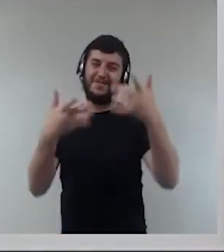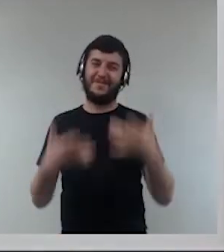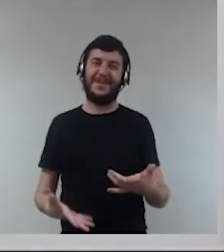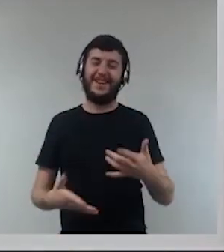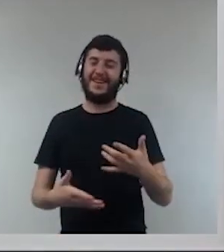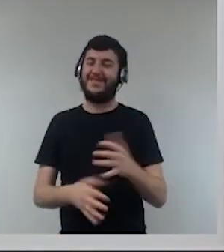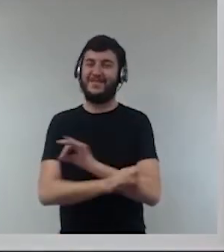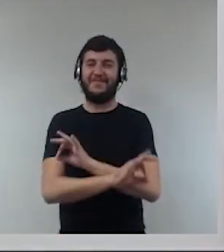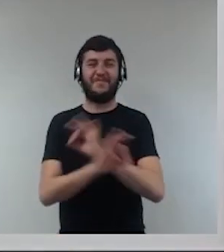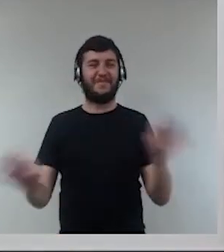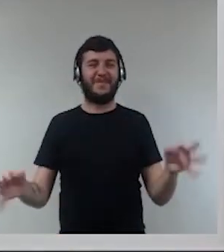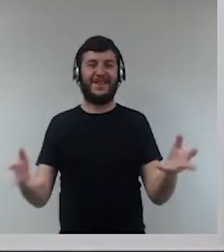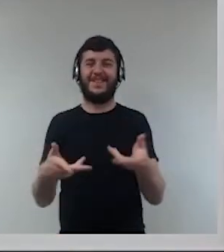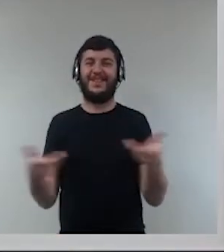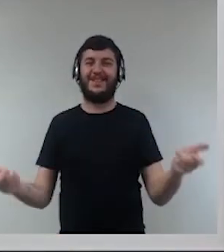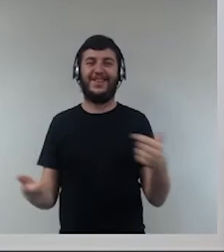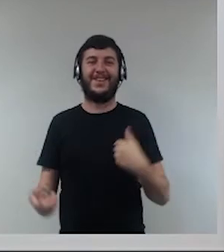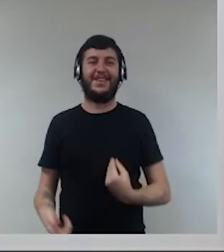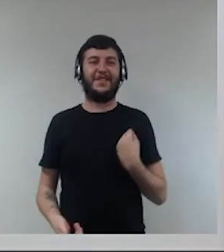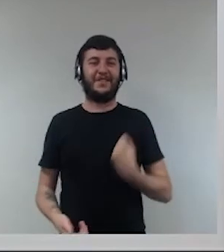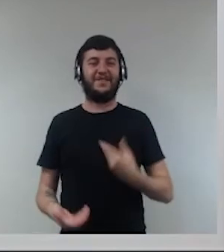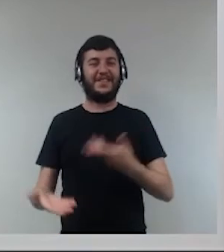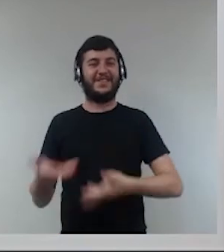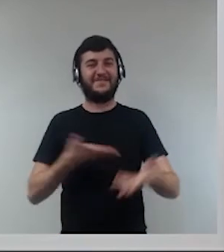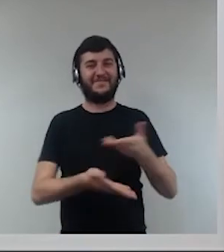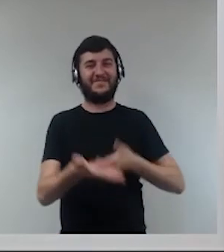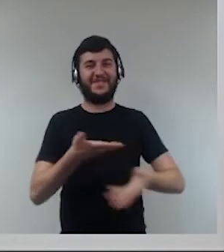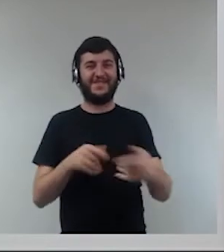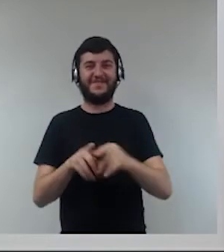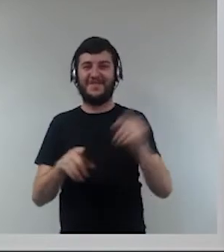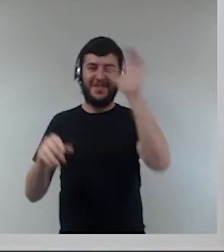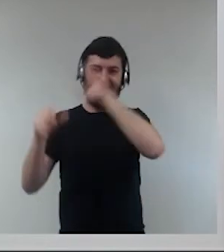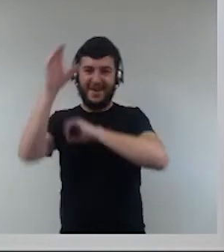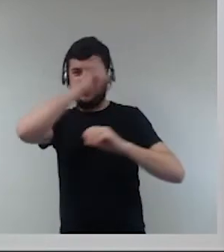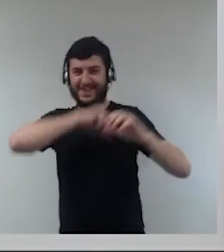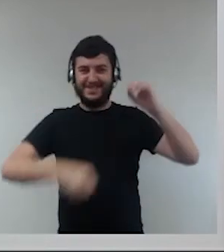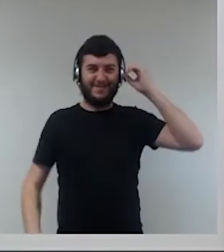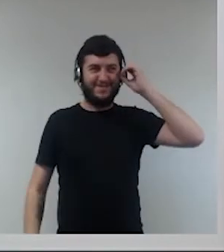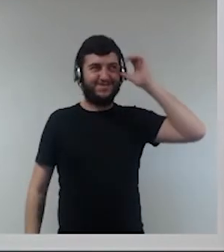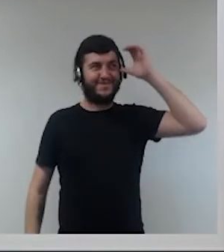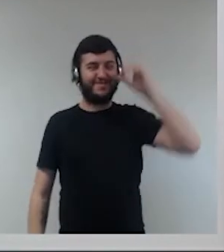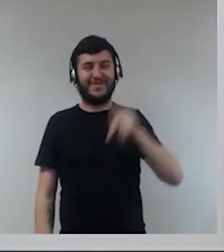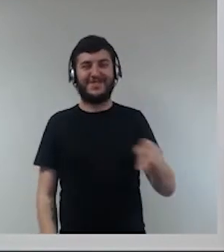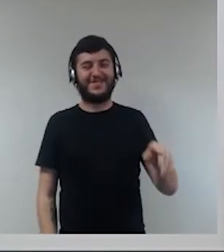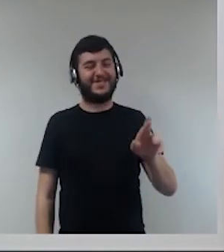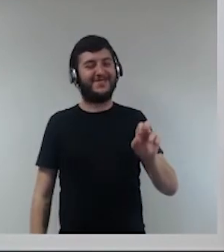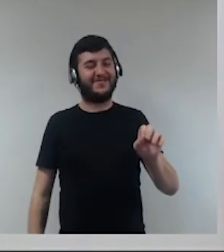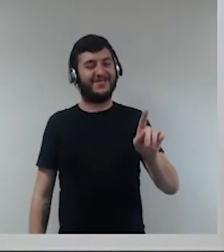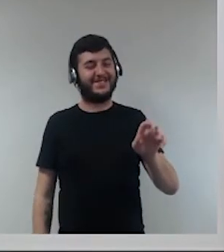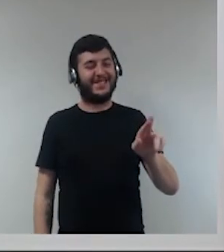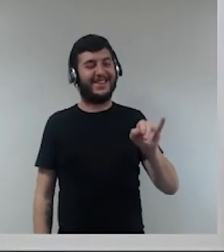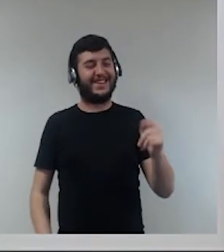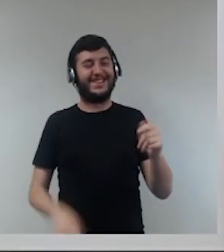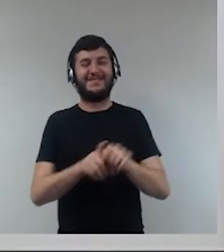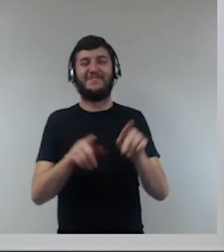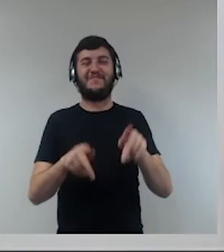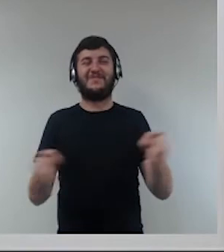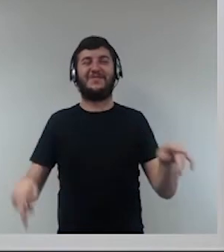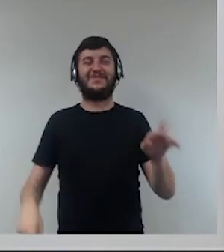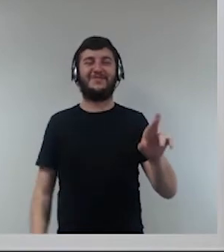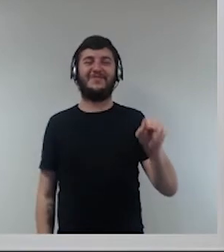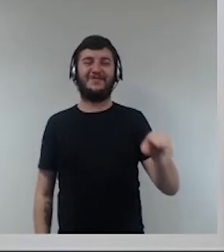ter dividido essa hora com vocês. Eu aprendi muito, não é, com a professora Rogéria e com o professor Ronaldo, mas muito mesmo. Vocês